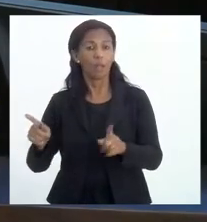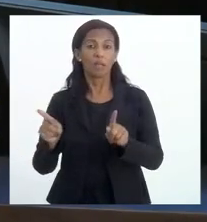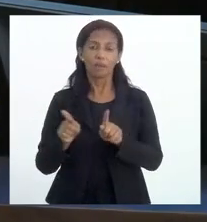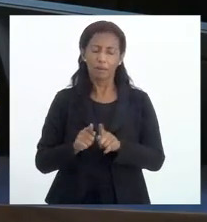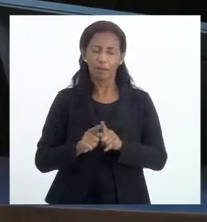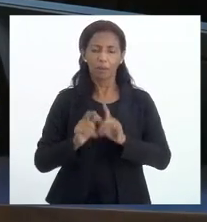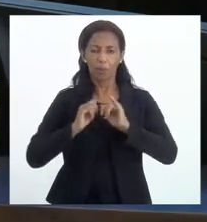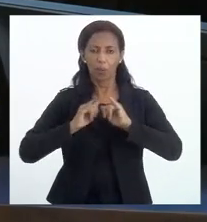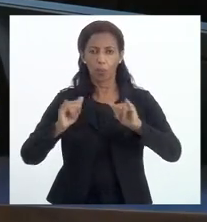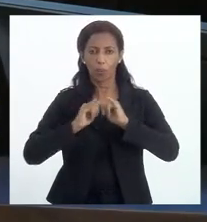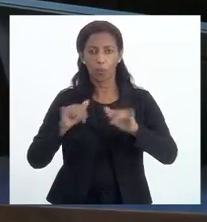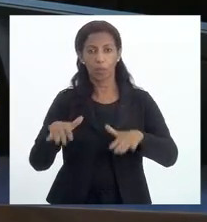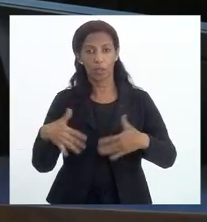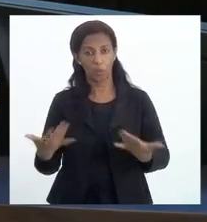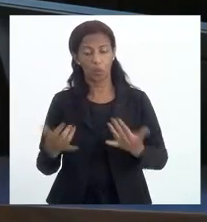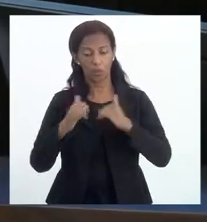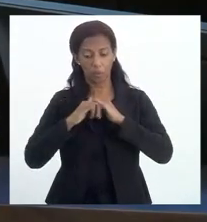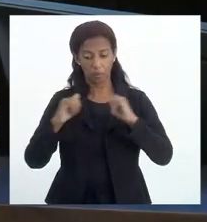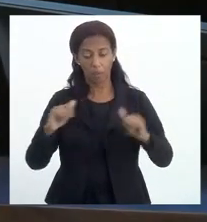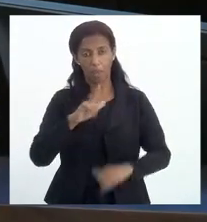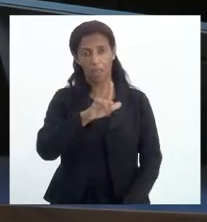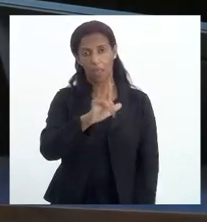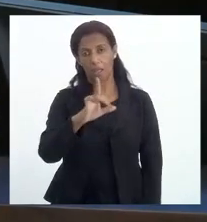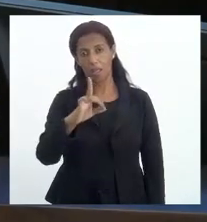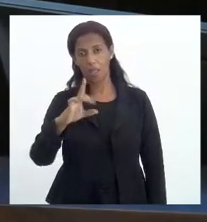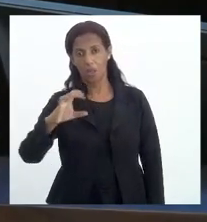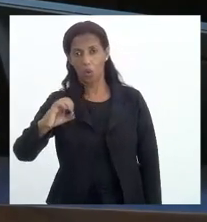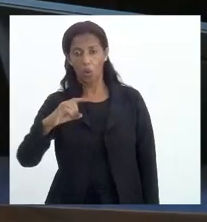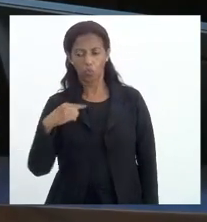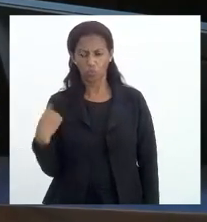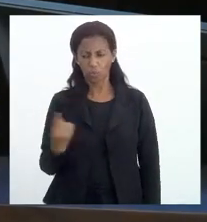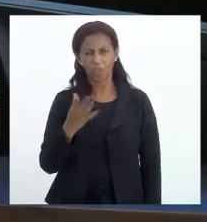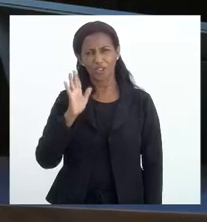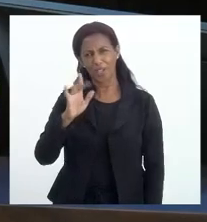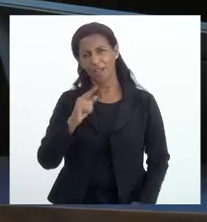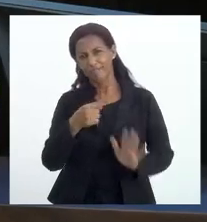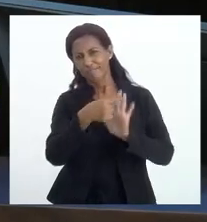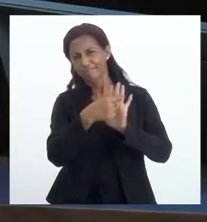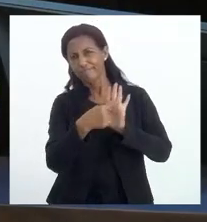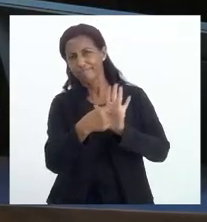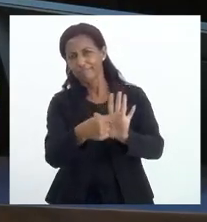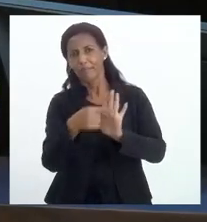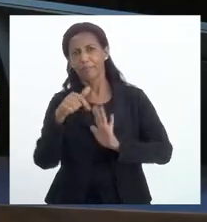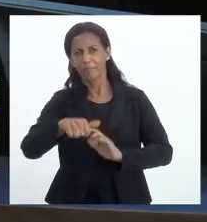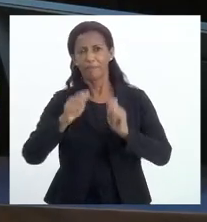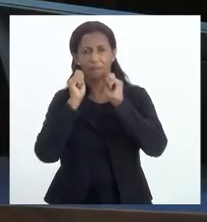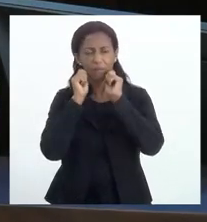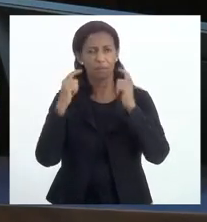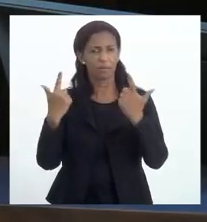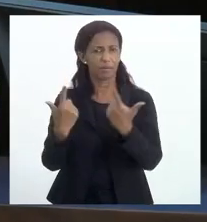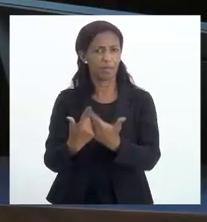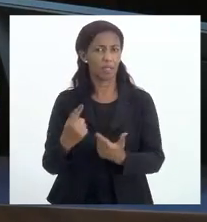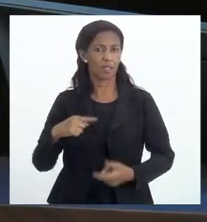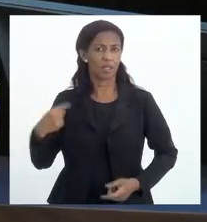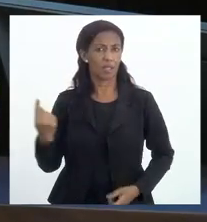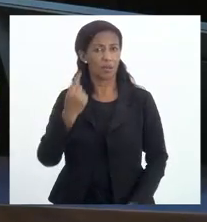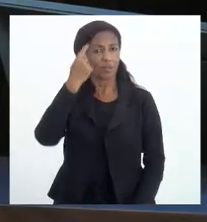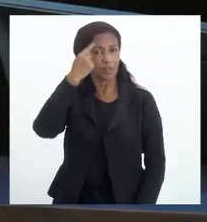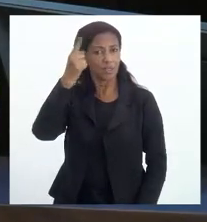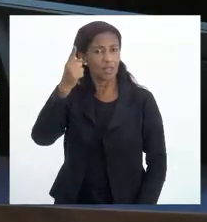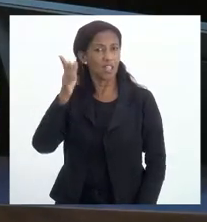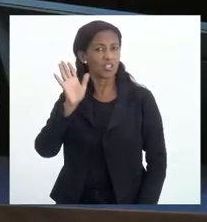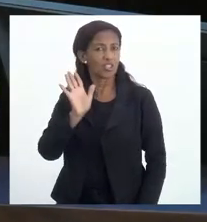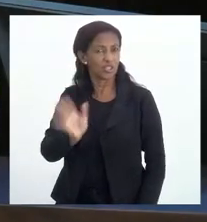mencionando que quando enviamos a LDO, nós já tínhamos sinalizado para esta casa que a nossa ideia já era